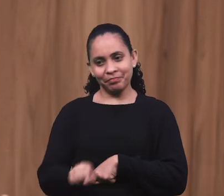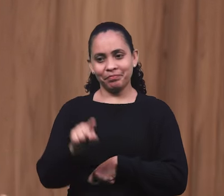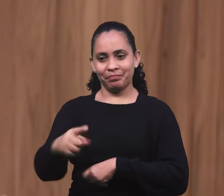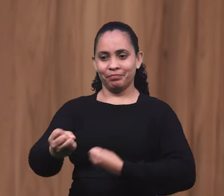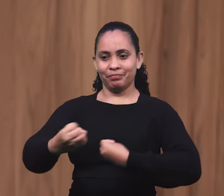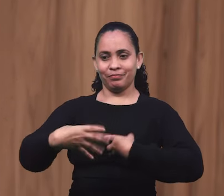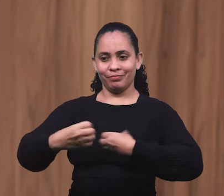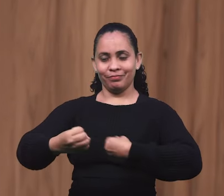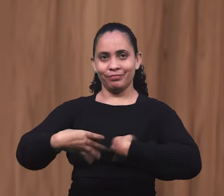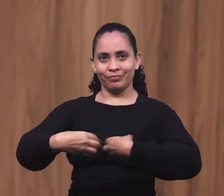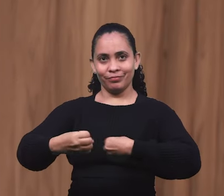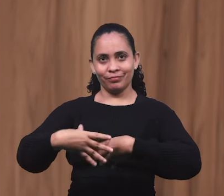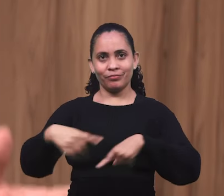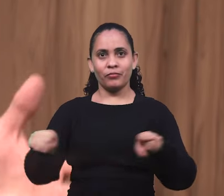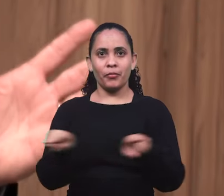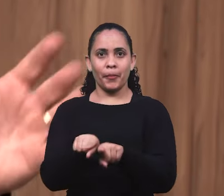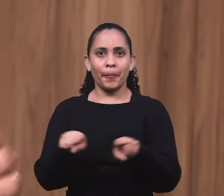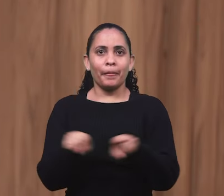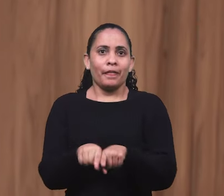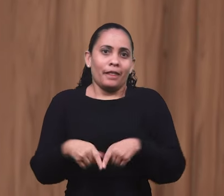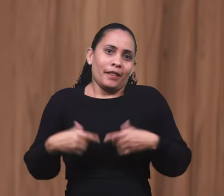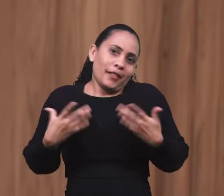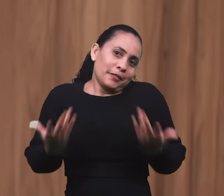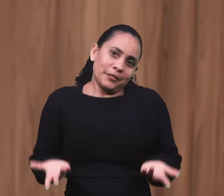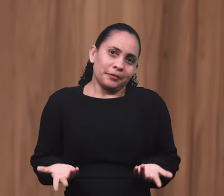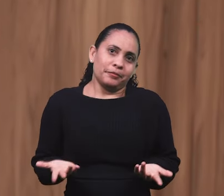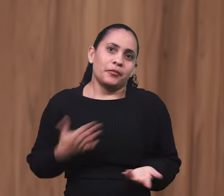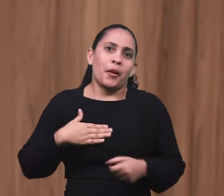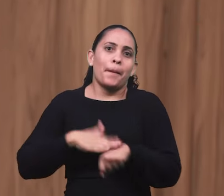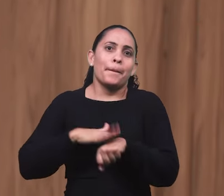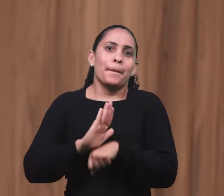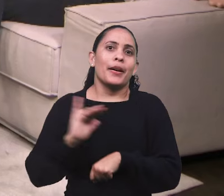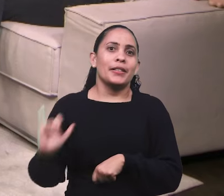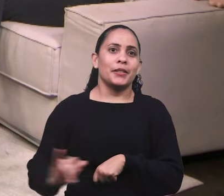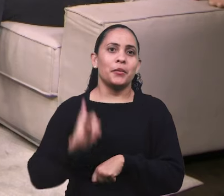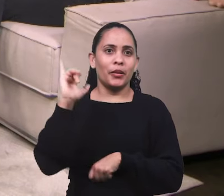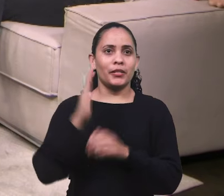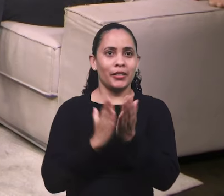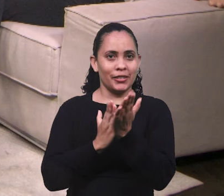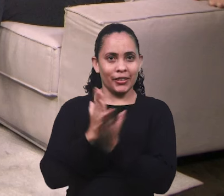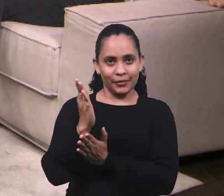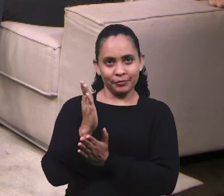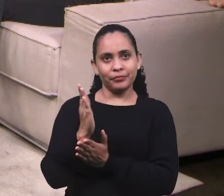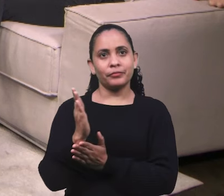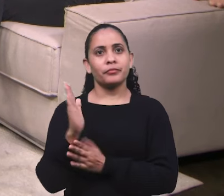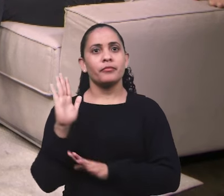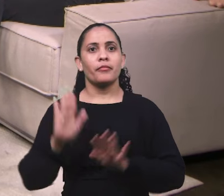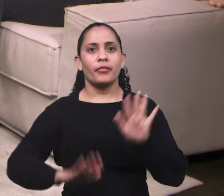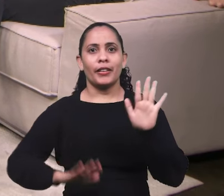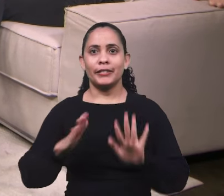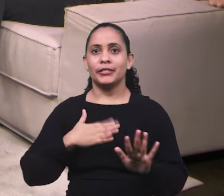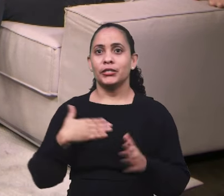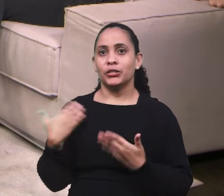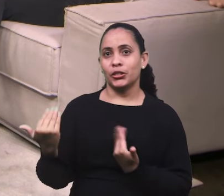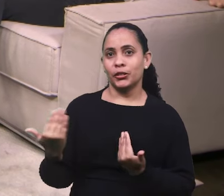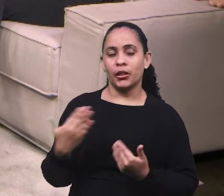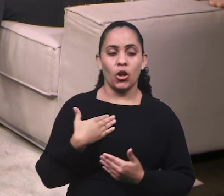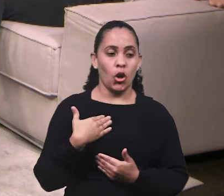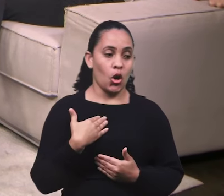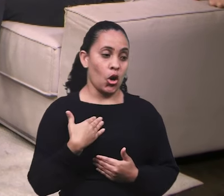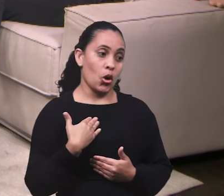né? Enfim, o mais importante é a jornada. O jovem, às O mais vezes, importante é a Os jornada. princípios não mudam,